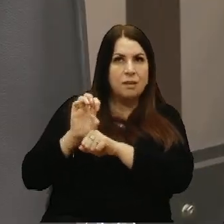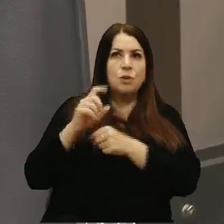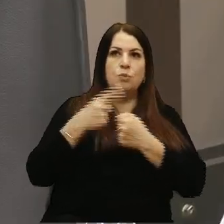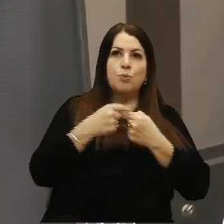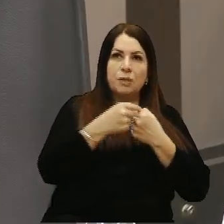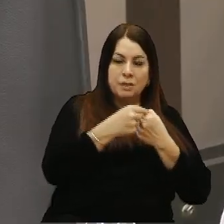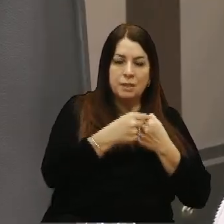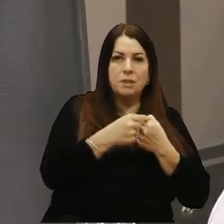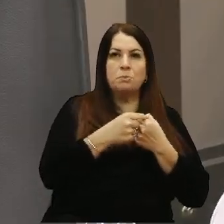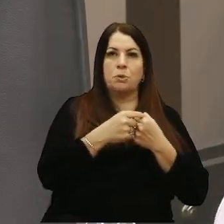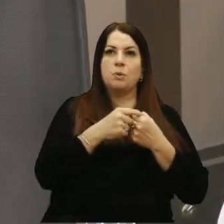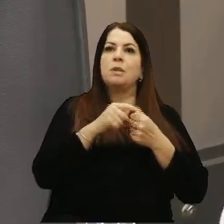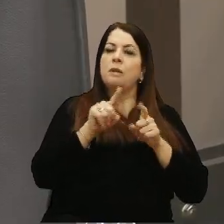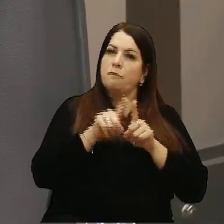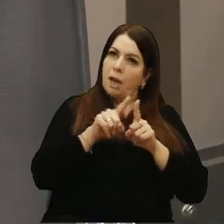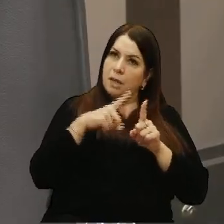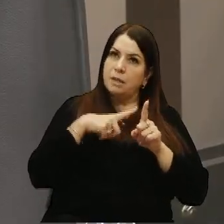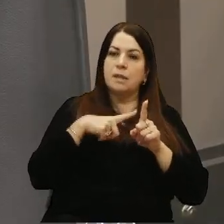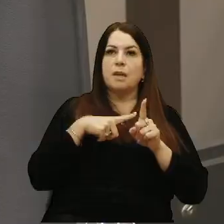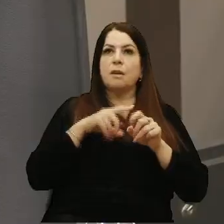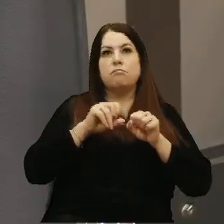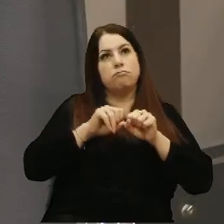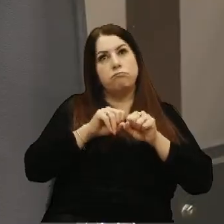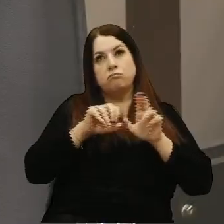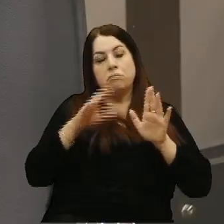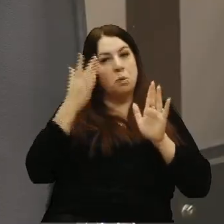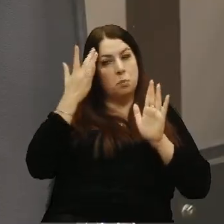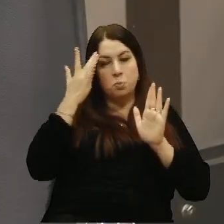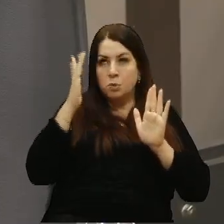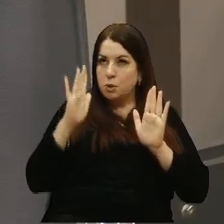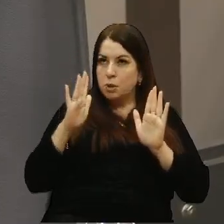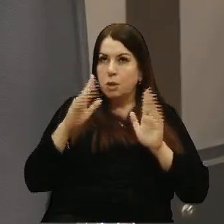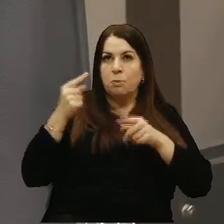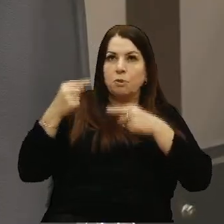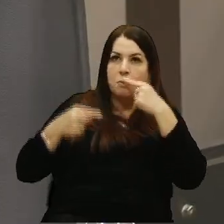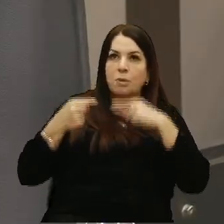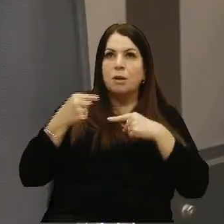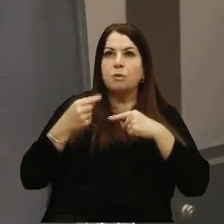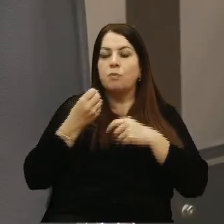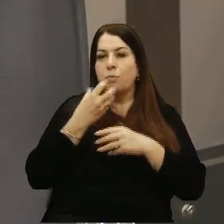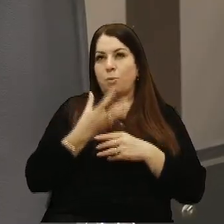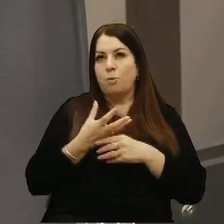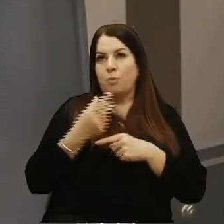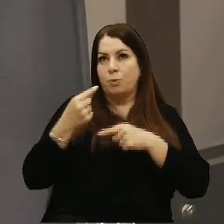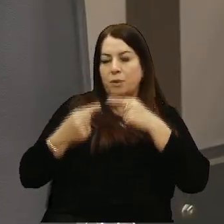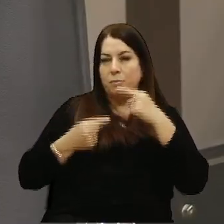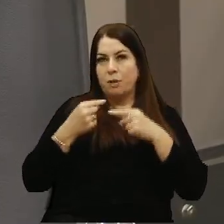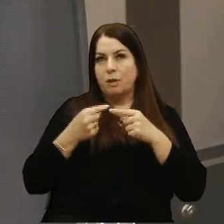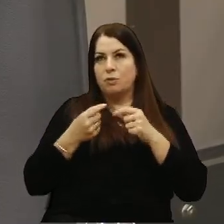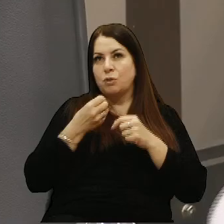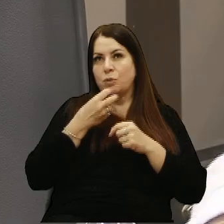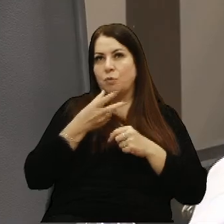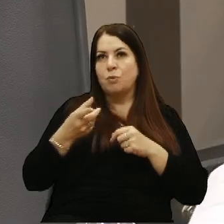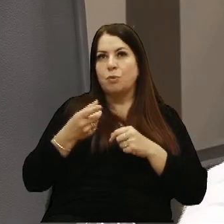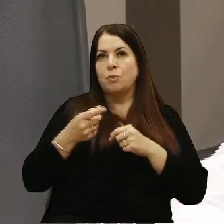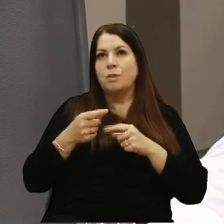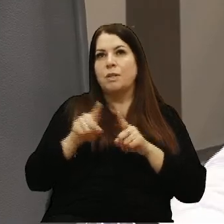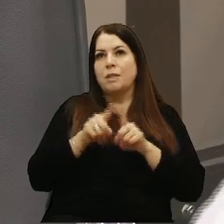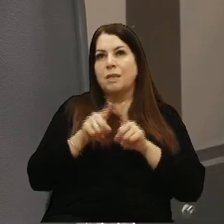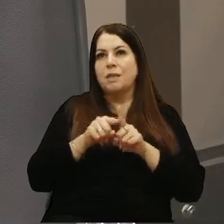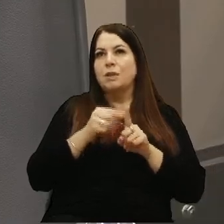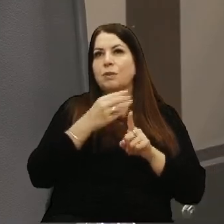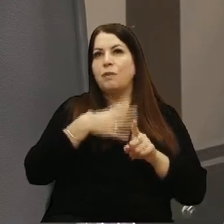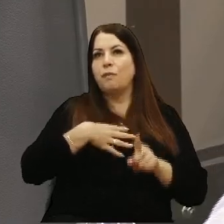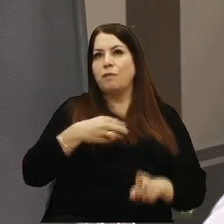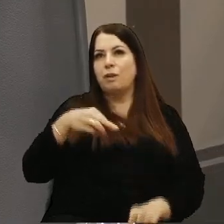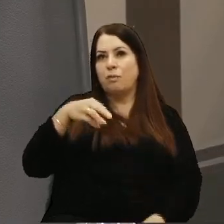municípios. Se vai ter uma efetividade, eu não sei, mas eu sei que o debate foi muito bom, que o debate pontuou que aquele marginal, filho do